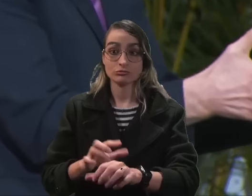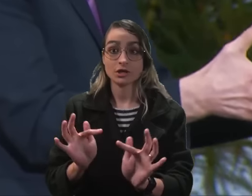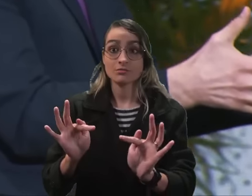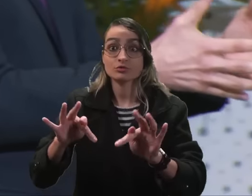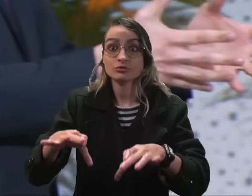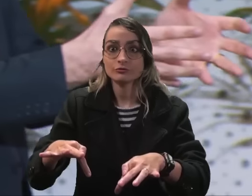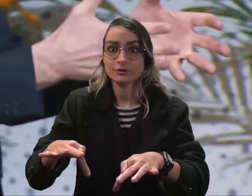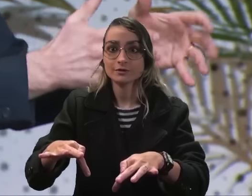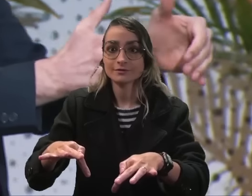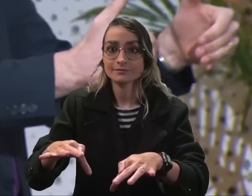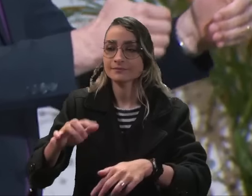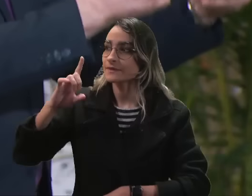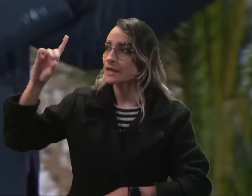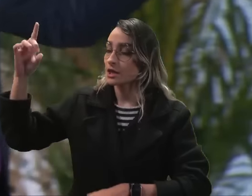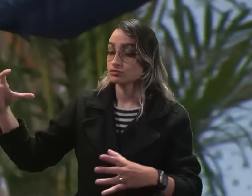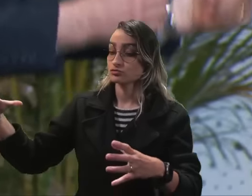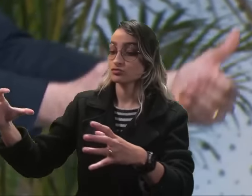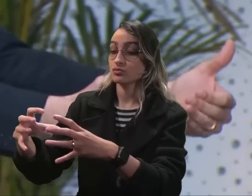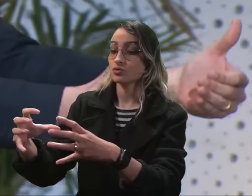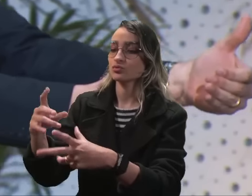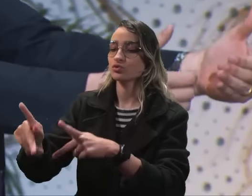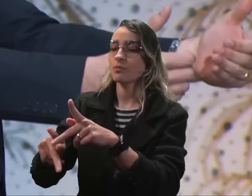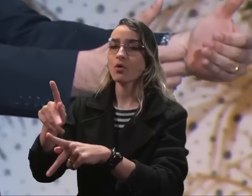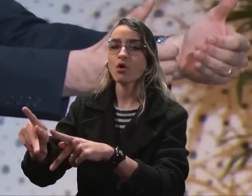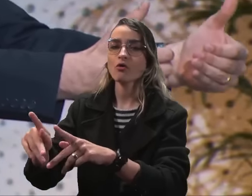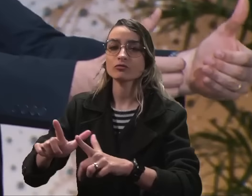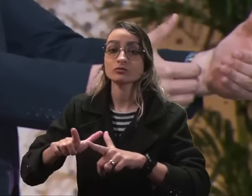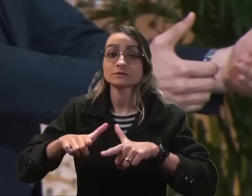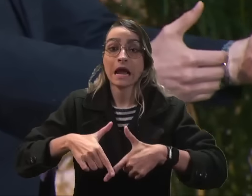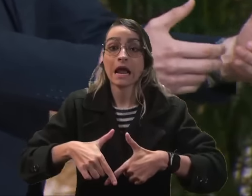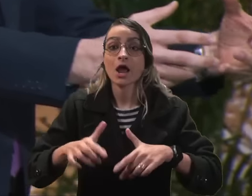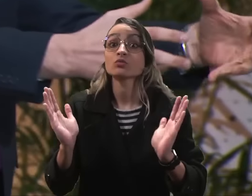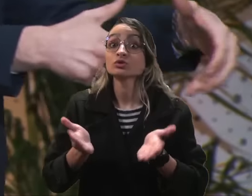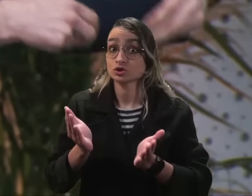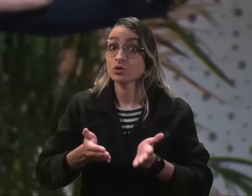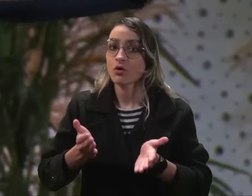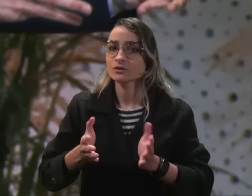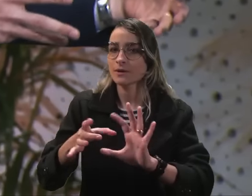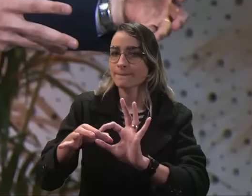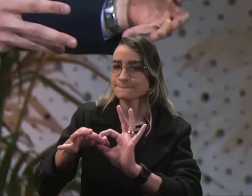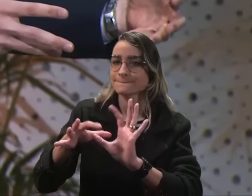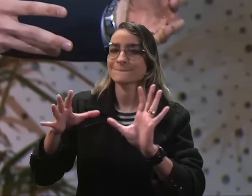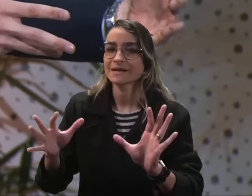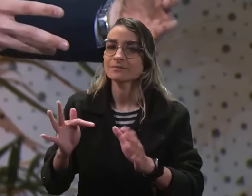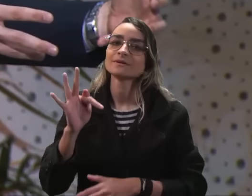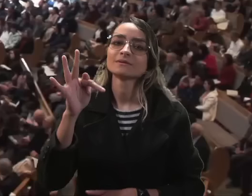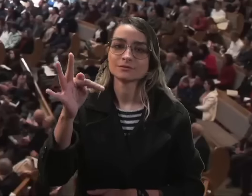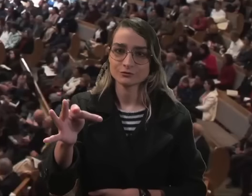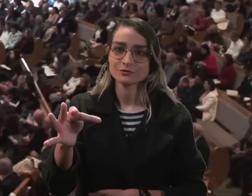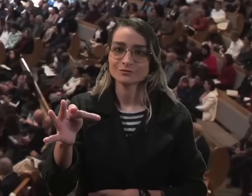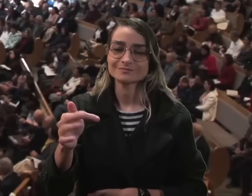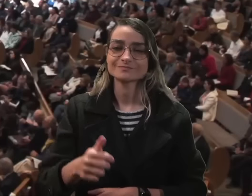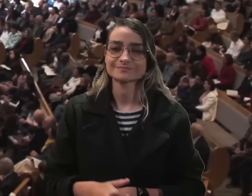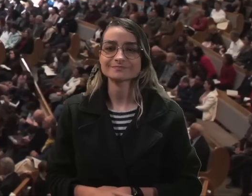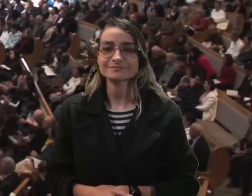em 1844 começa a restauração dessas verdades